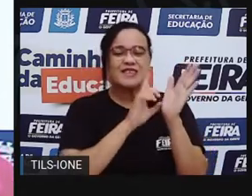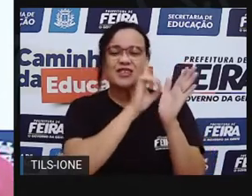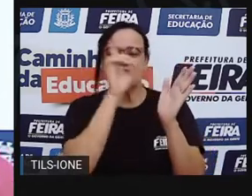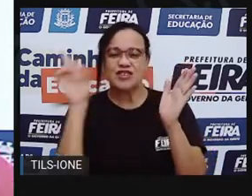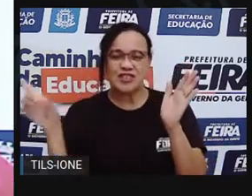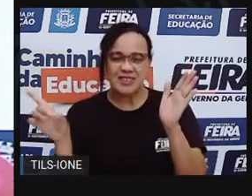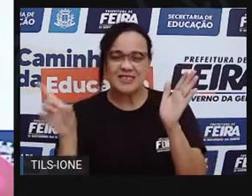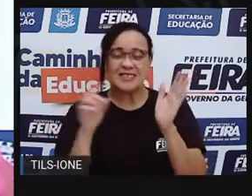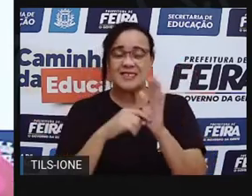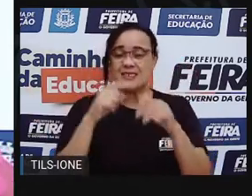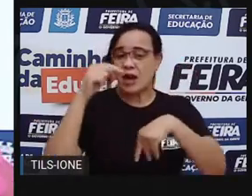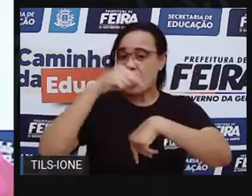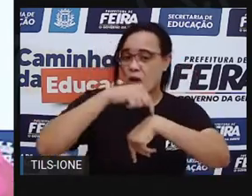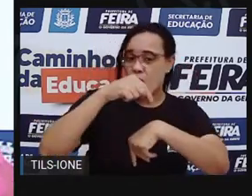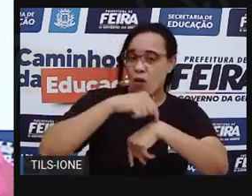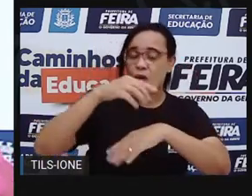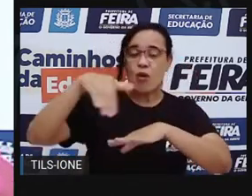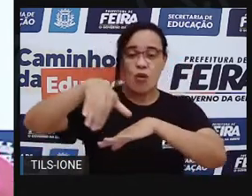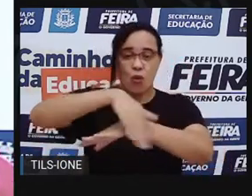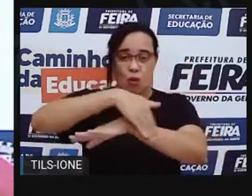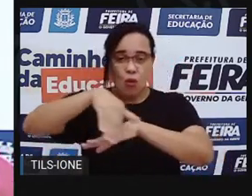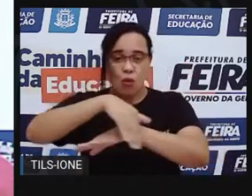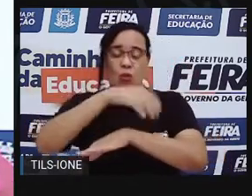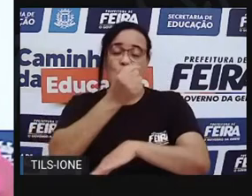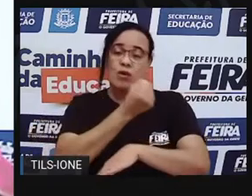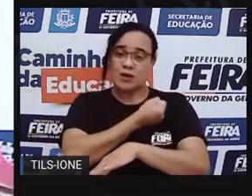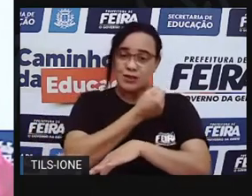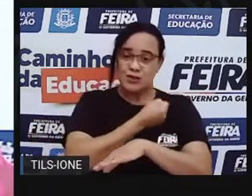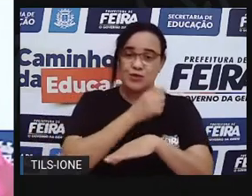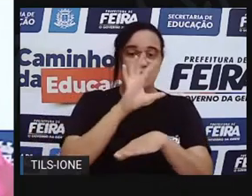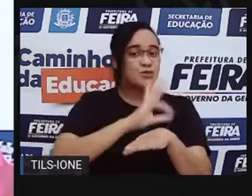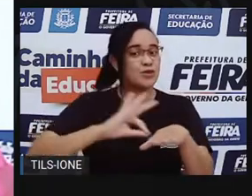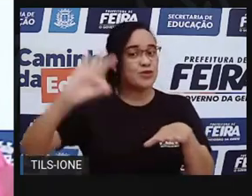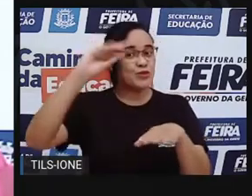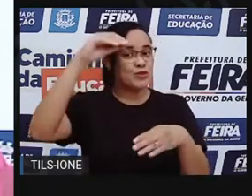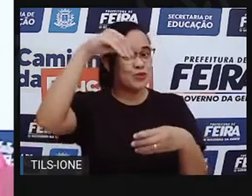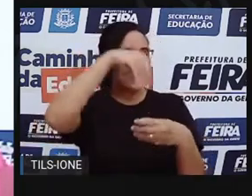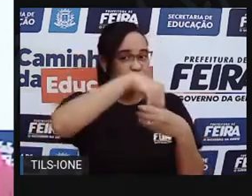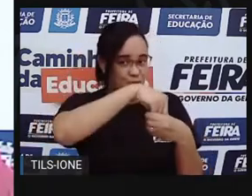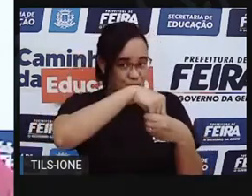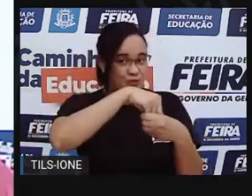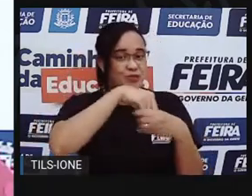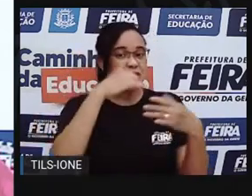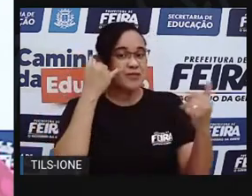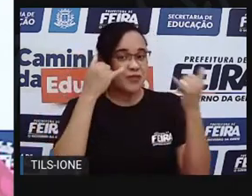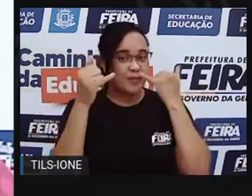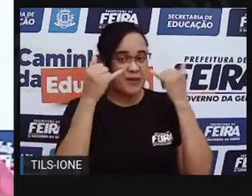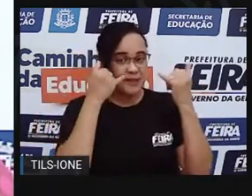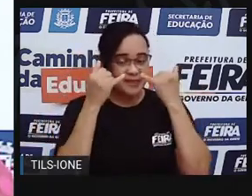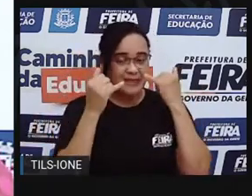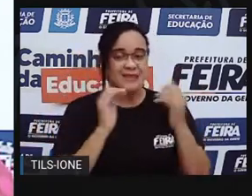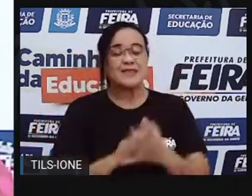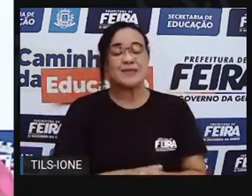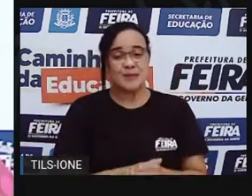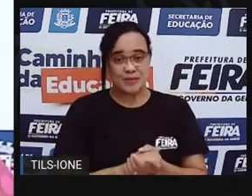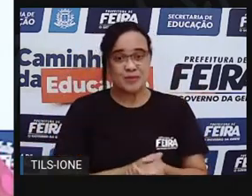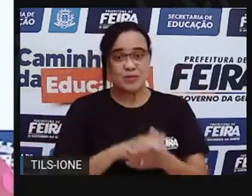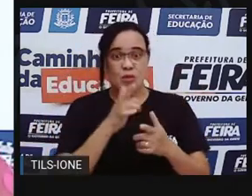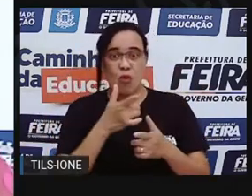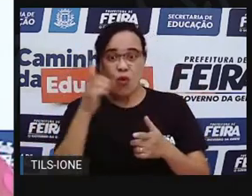endereço. Essas informações são preciosas. Isso mesmo. Olha esse, que lindo, que diferente. Que legal esse